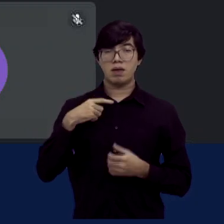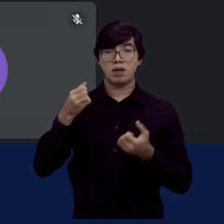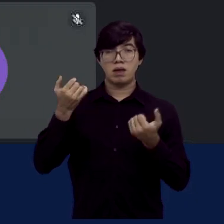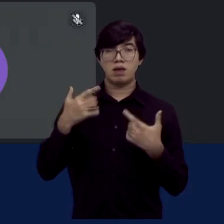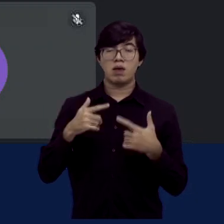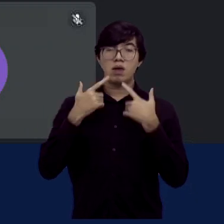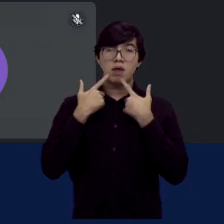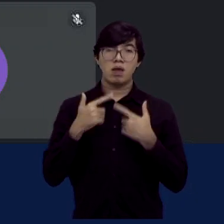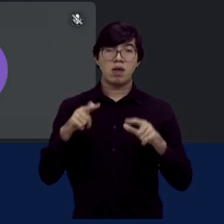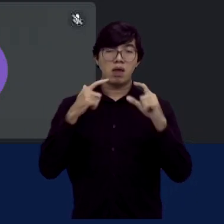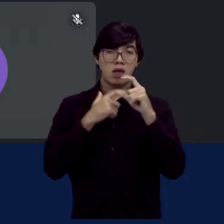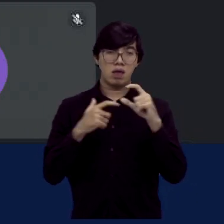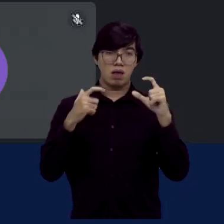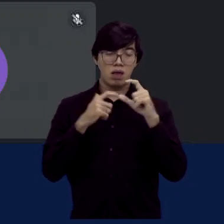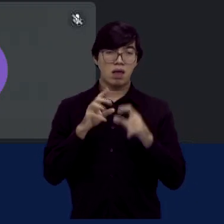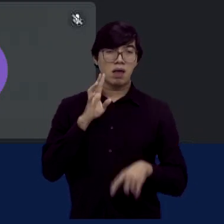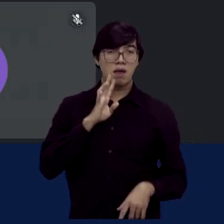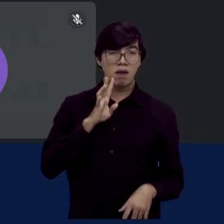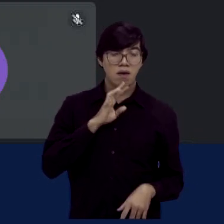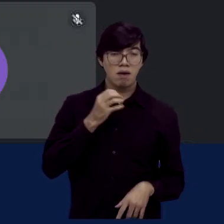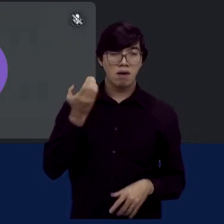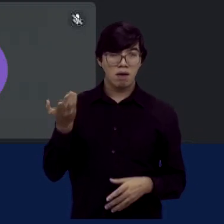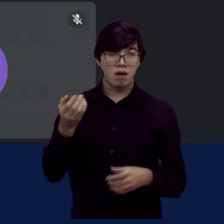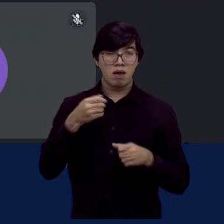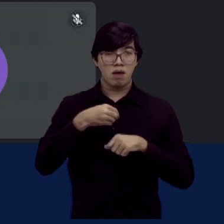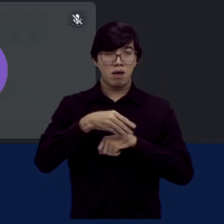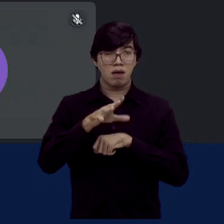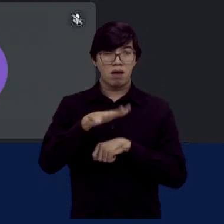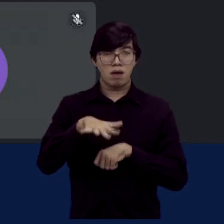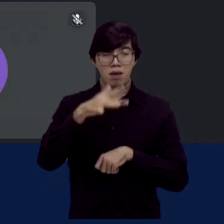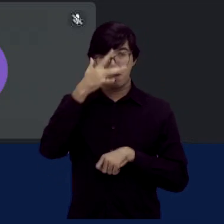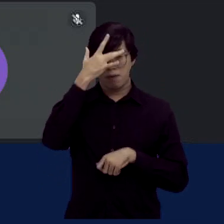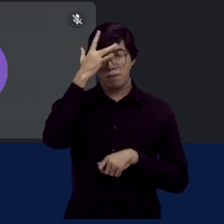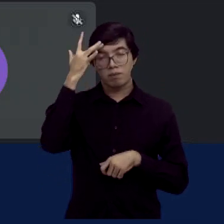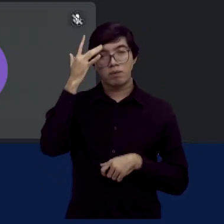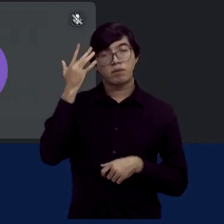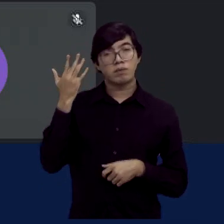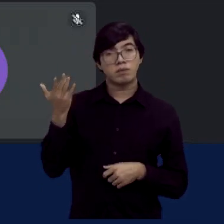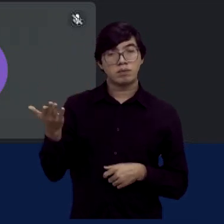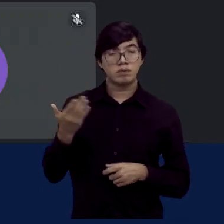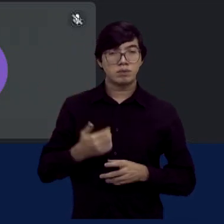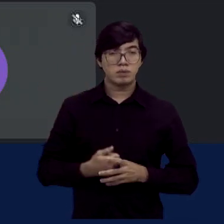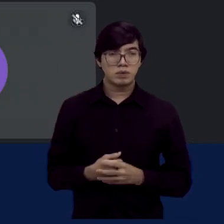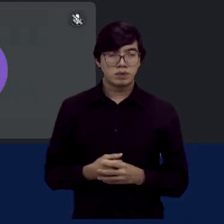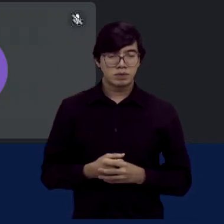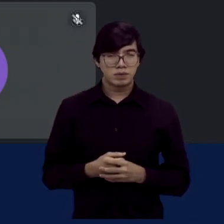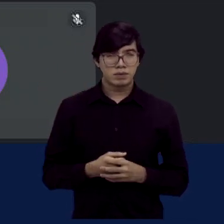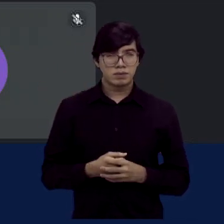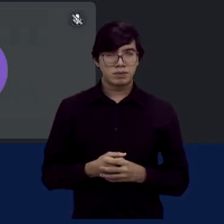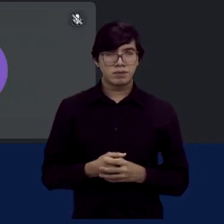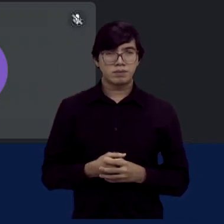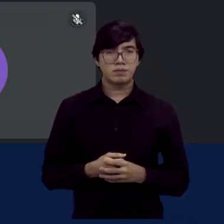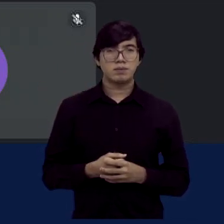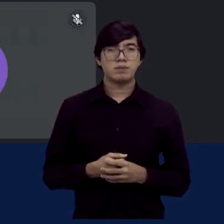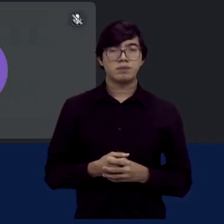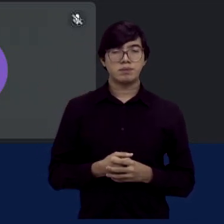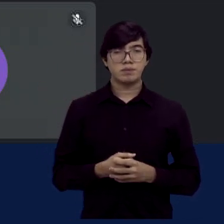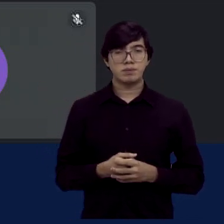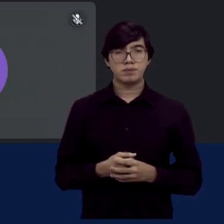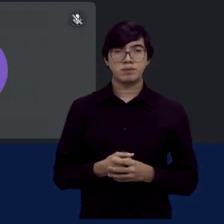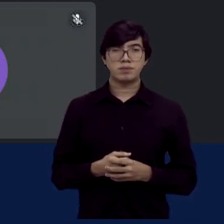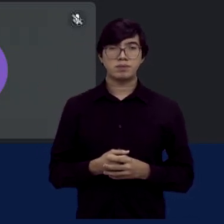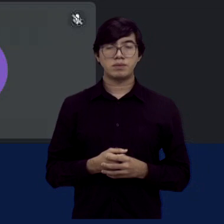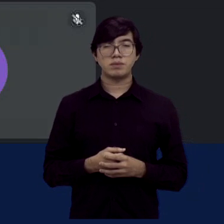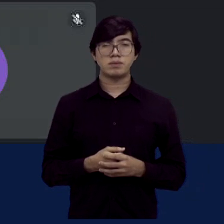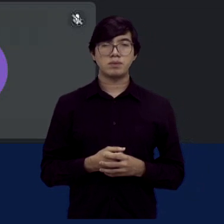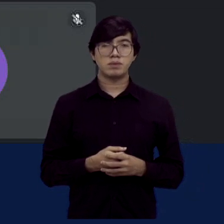bacana. Vamos voltar para a apresentação, então, que a gente está perto. Acho que eu vou acabar terminando antes do que eu esperava, mas a gente